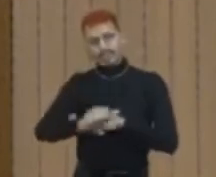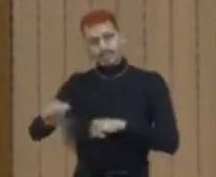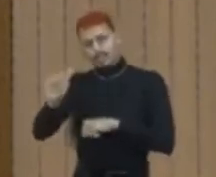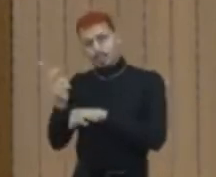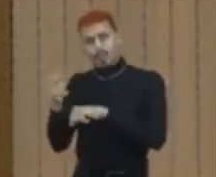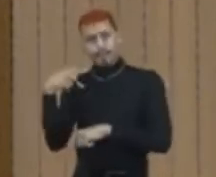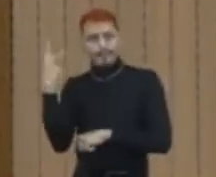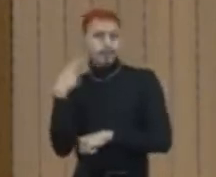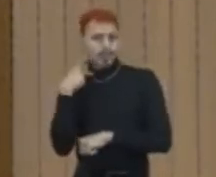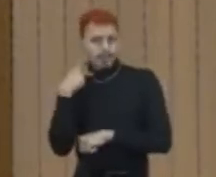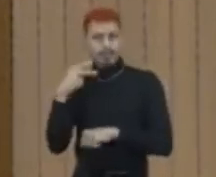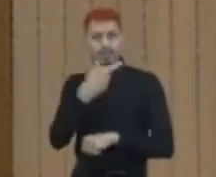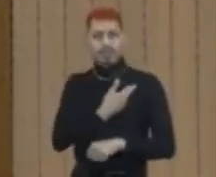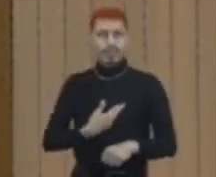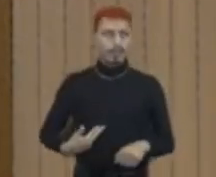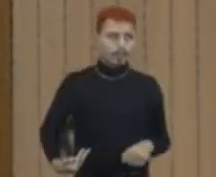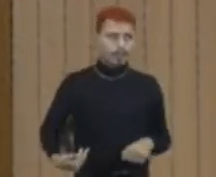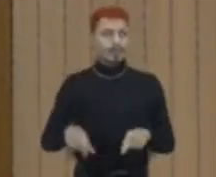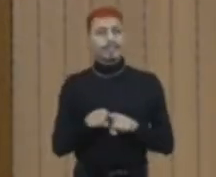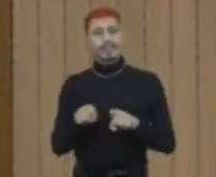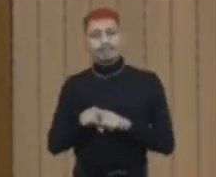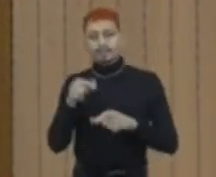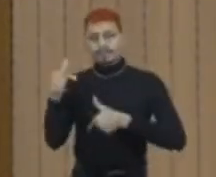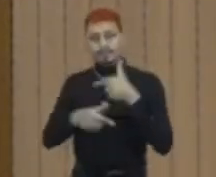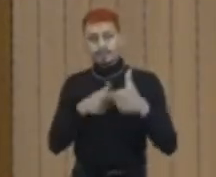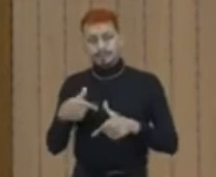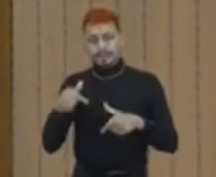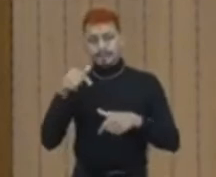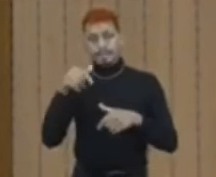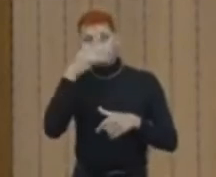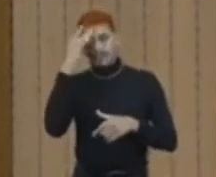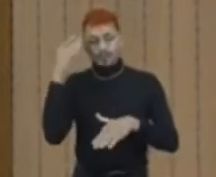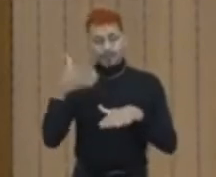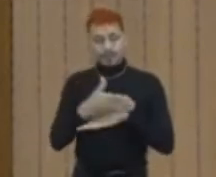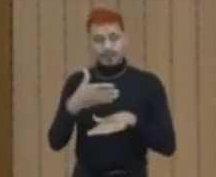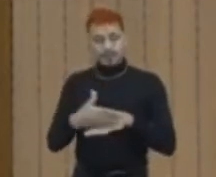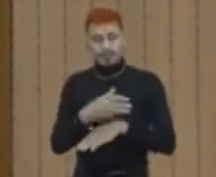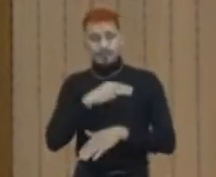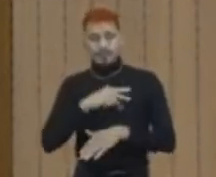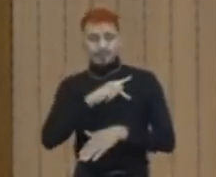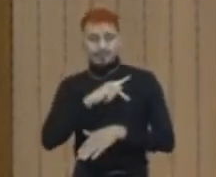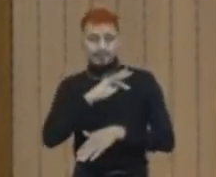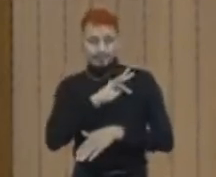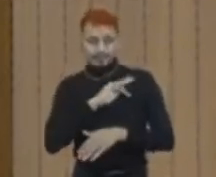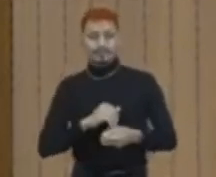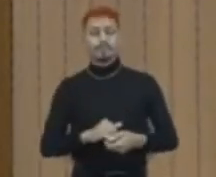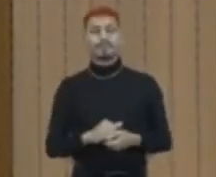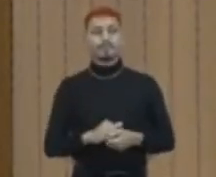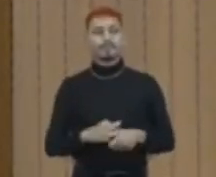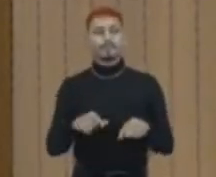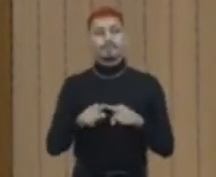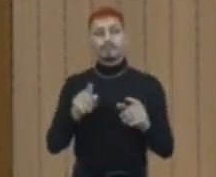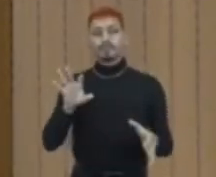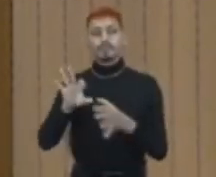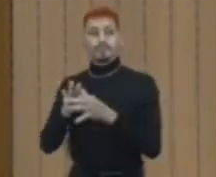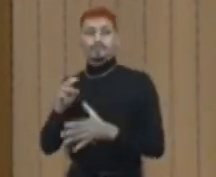Procuradores da República, da atuação de membros do Ministério Público Federal no Pará. Em parceria com membros do Ministério Público Federal no